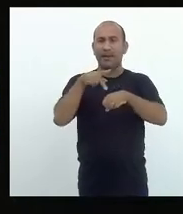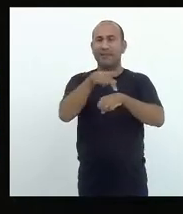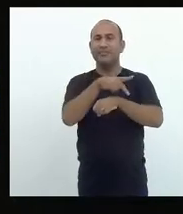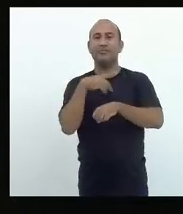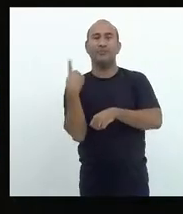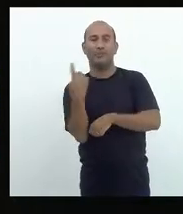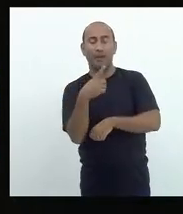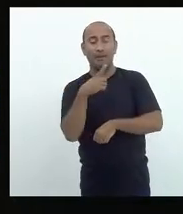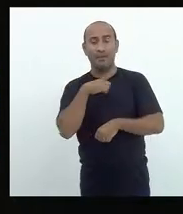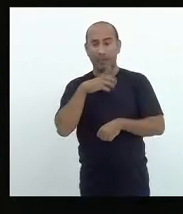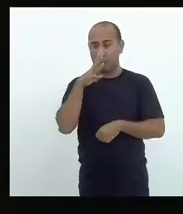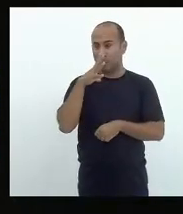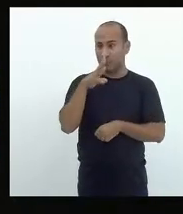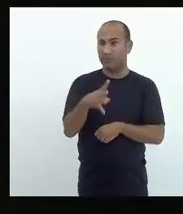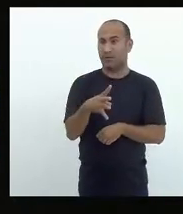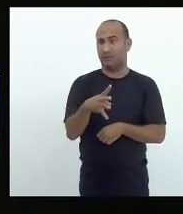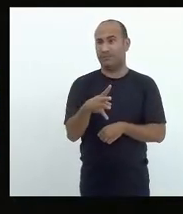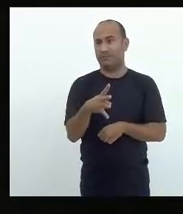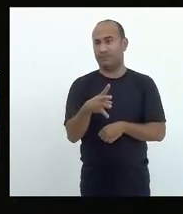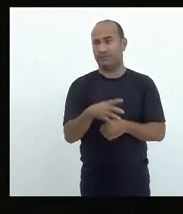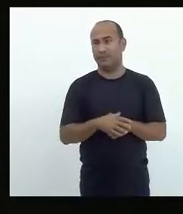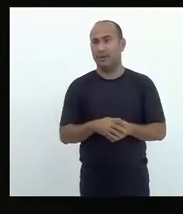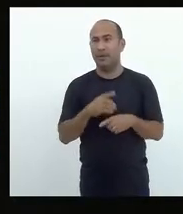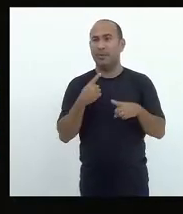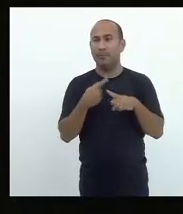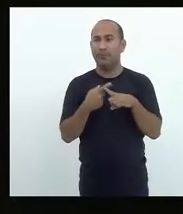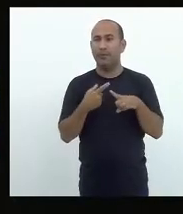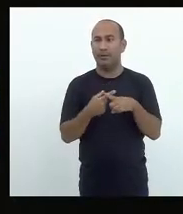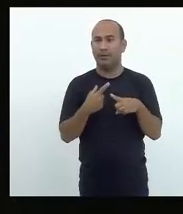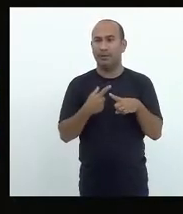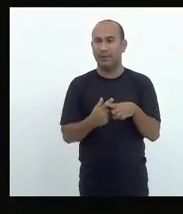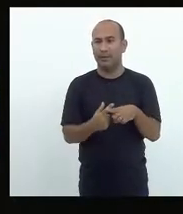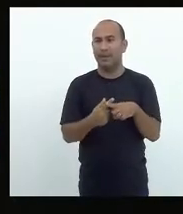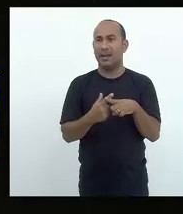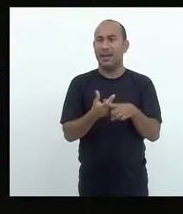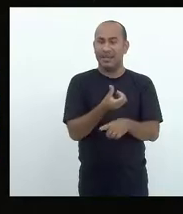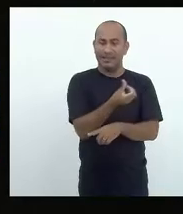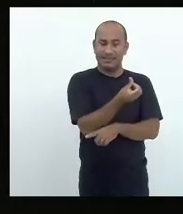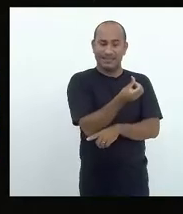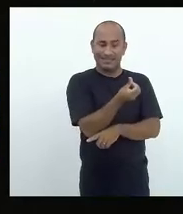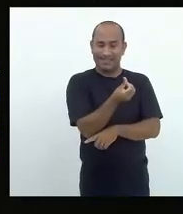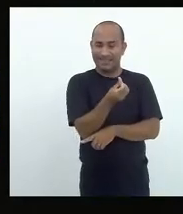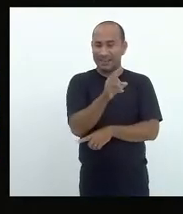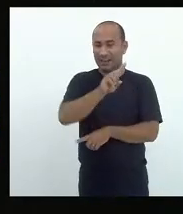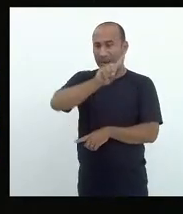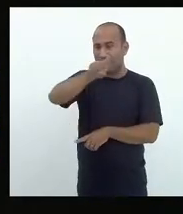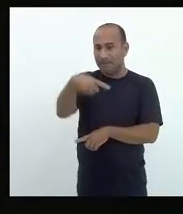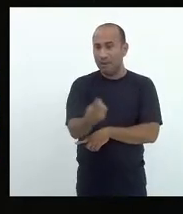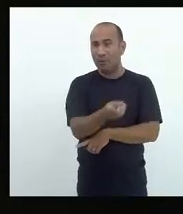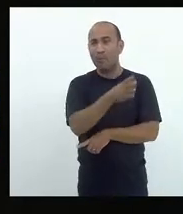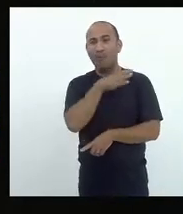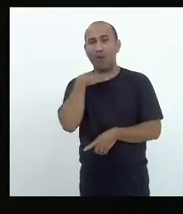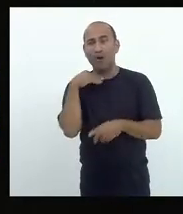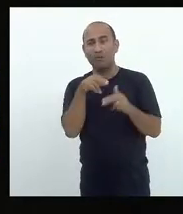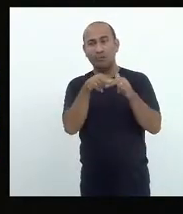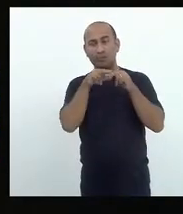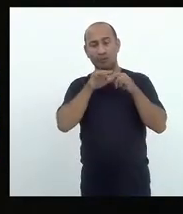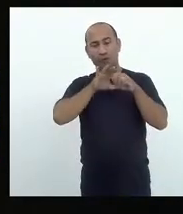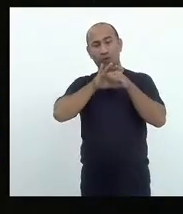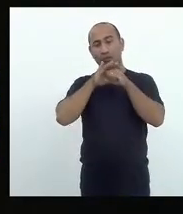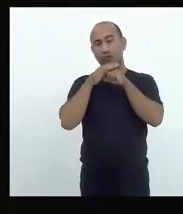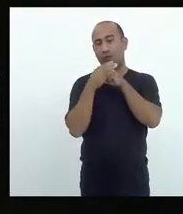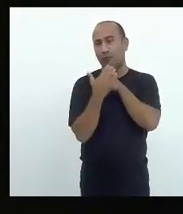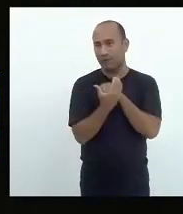aqui que denunciar. Porque essas 600 mil mortes de Covid